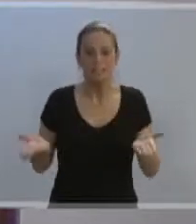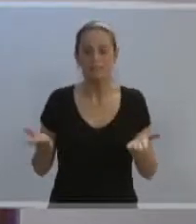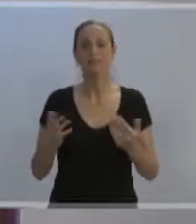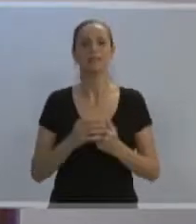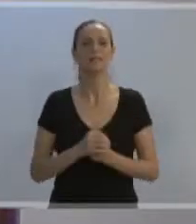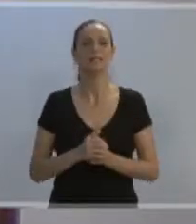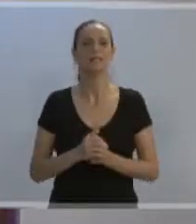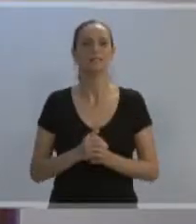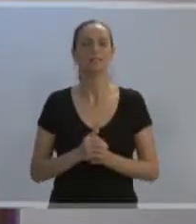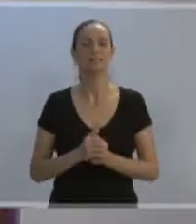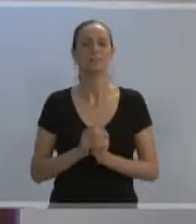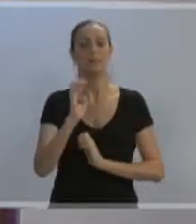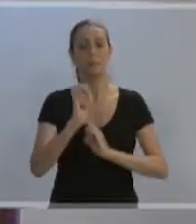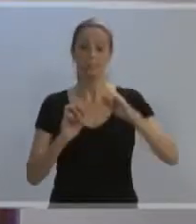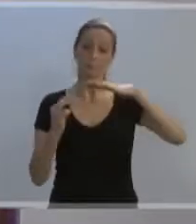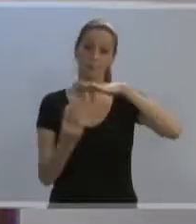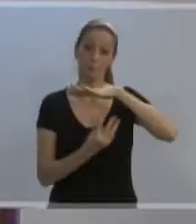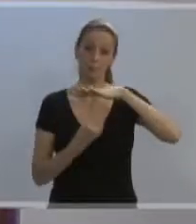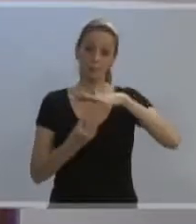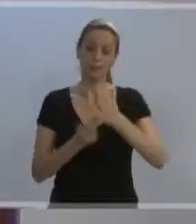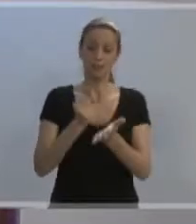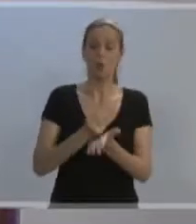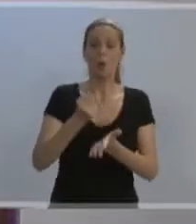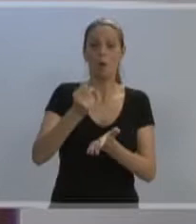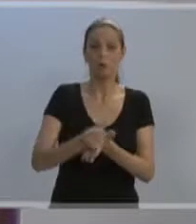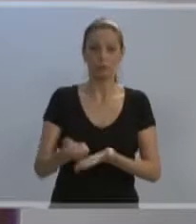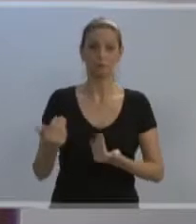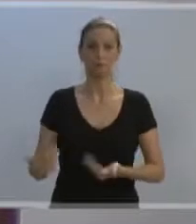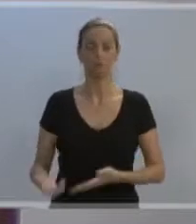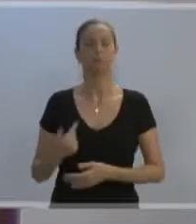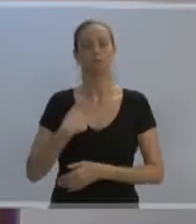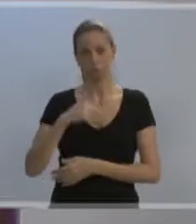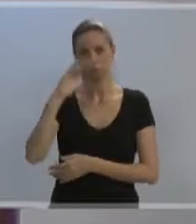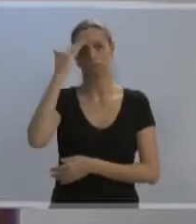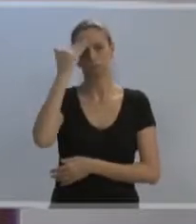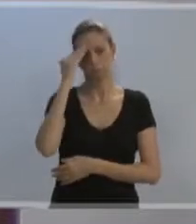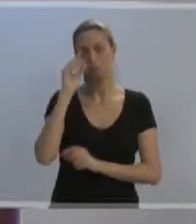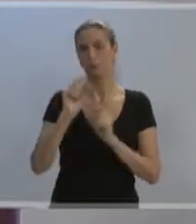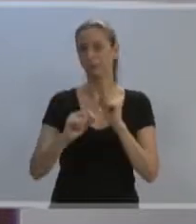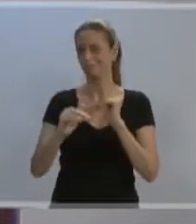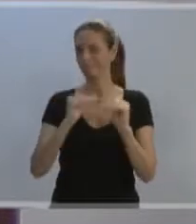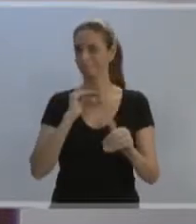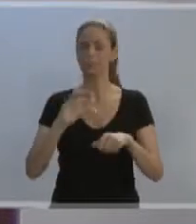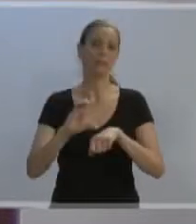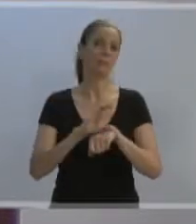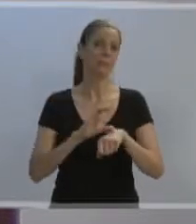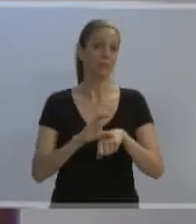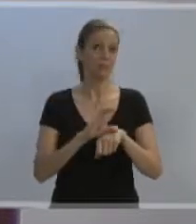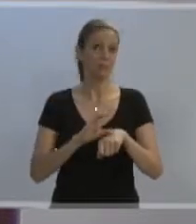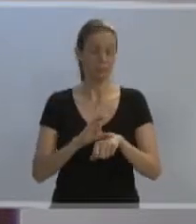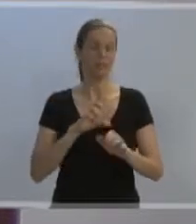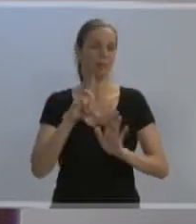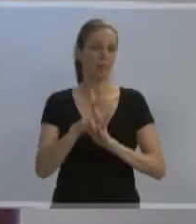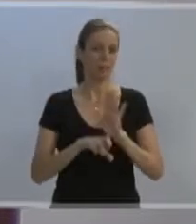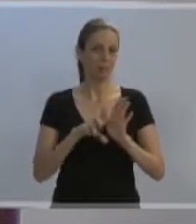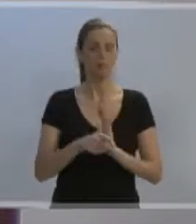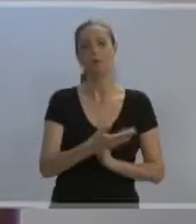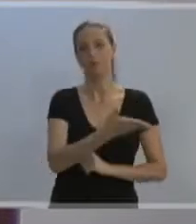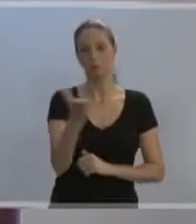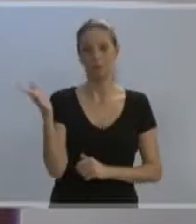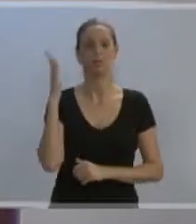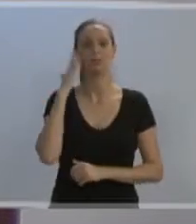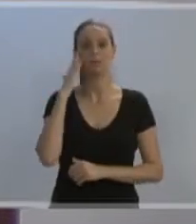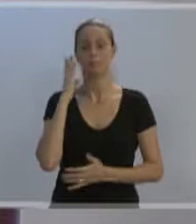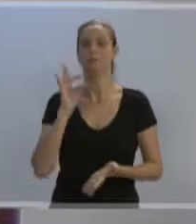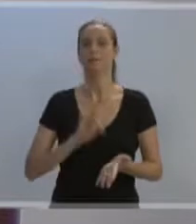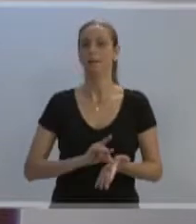empresas terceirizadas na contratação de jovens. Eu entendo que é inconstitucional, por meio de legislação. E vocês sabem que eu sou um